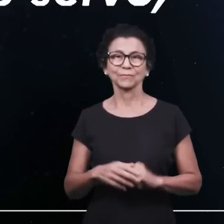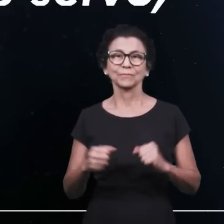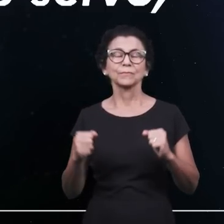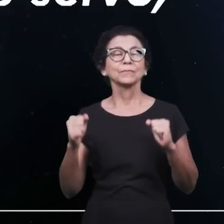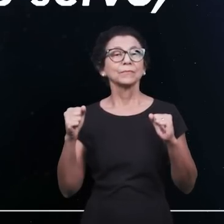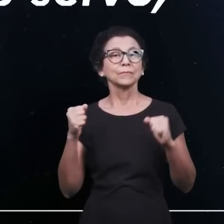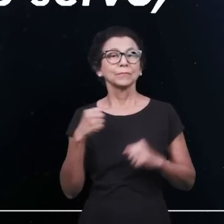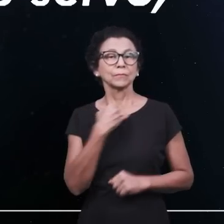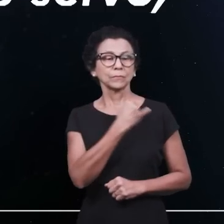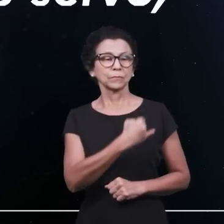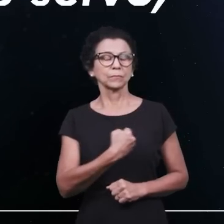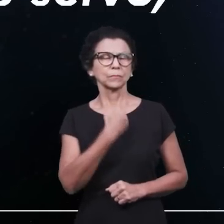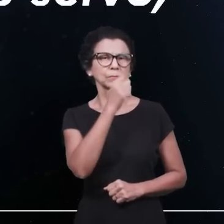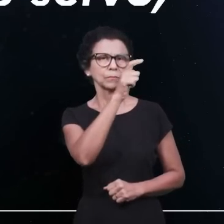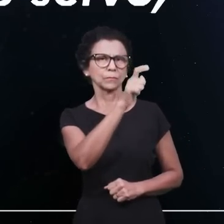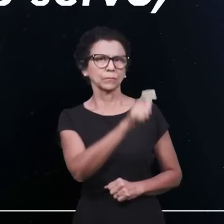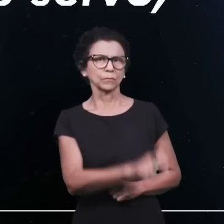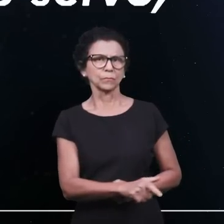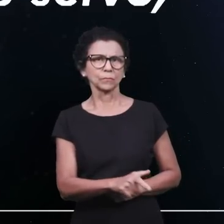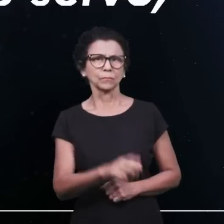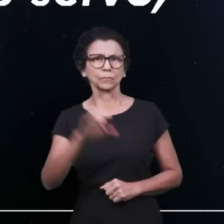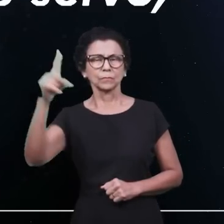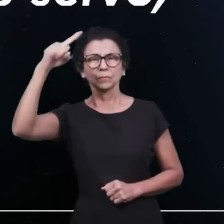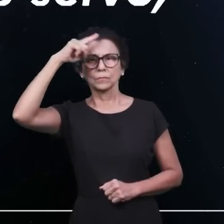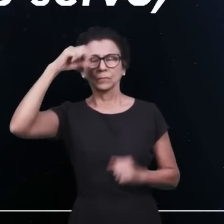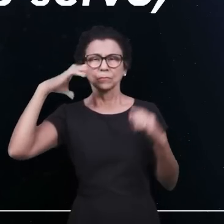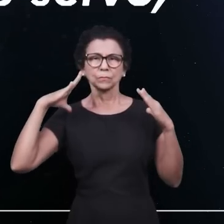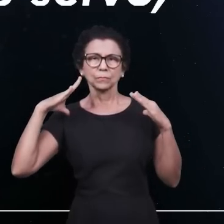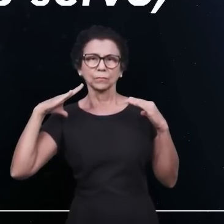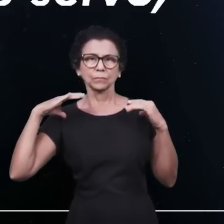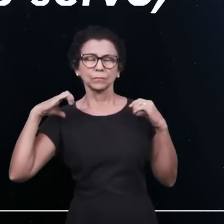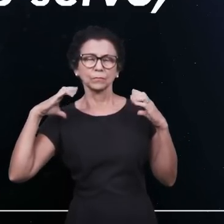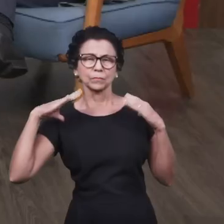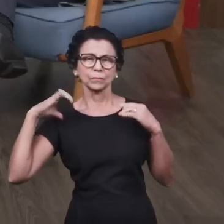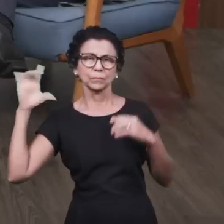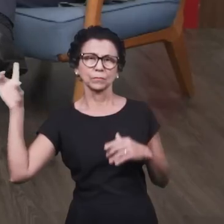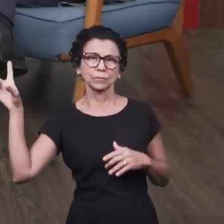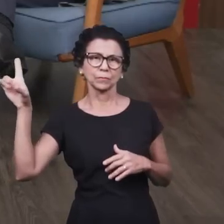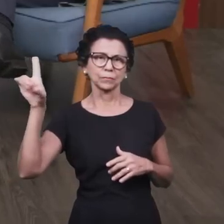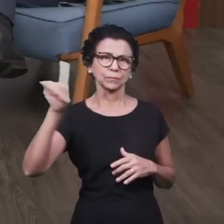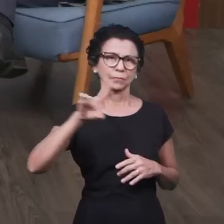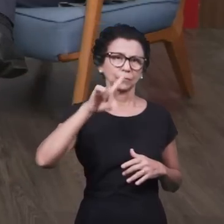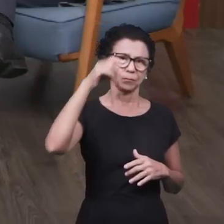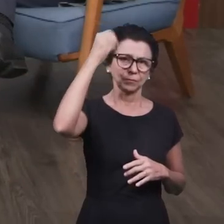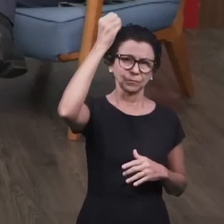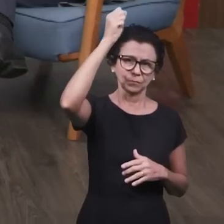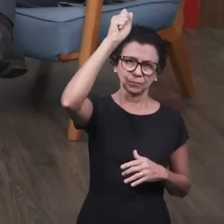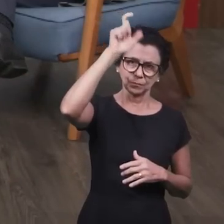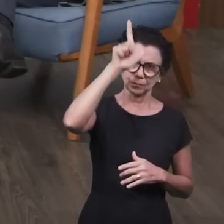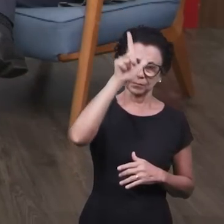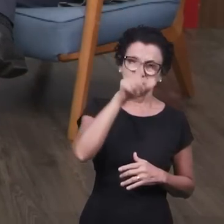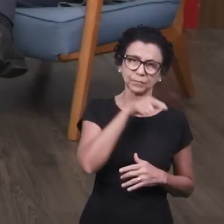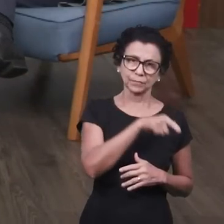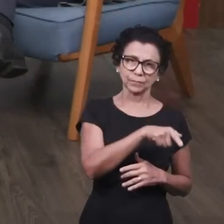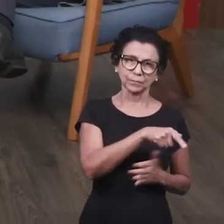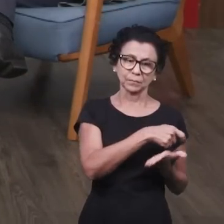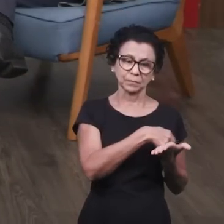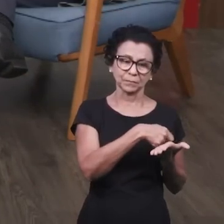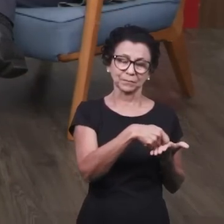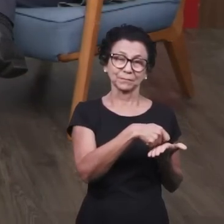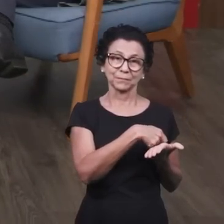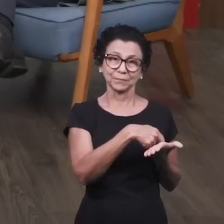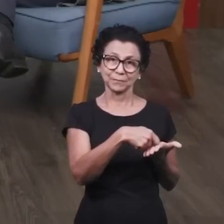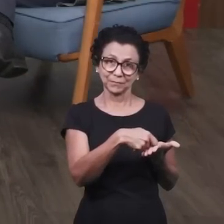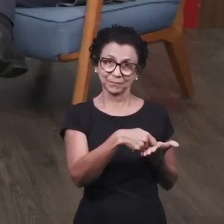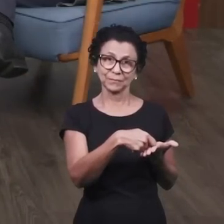as notificou a João, seu servo. Há diversos aspectos aqui nesse texto que não